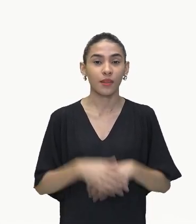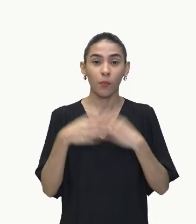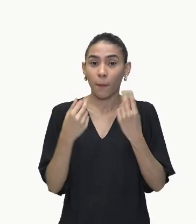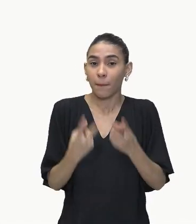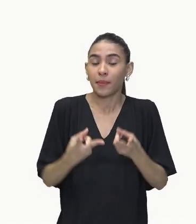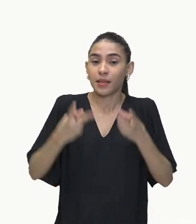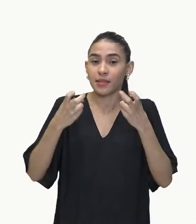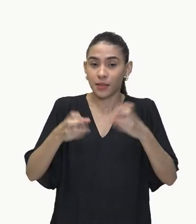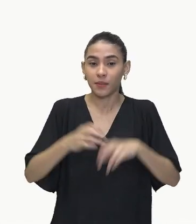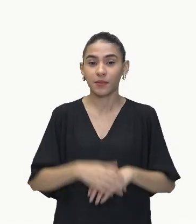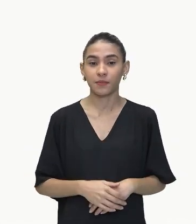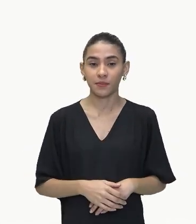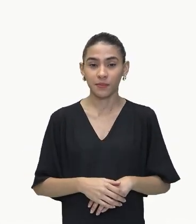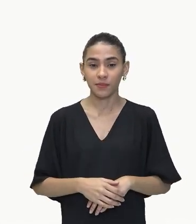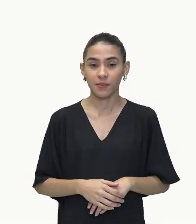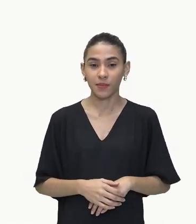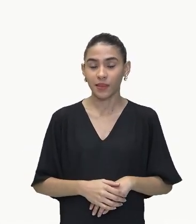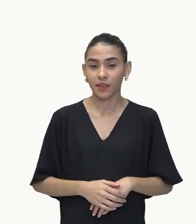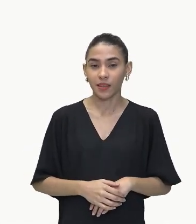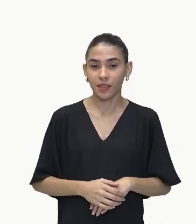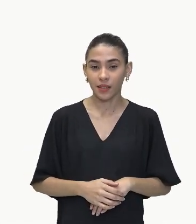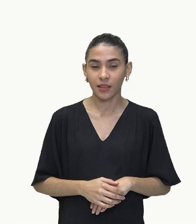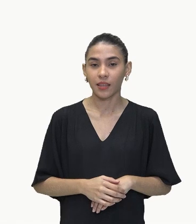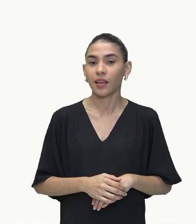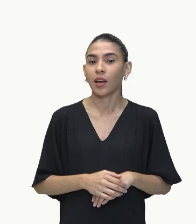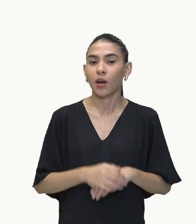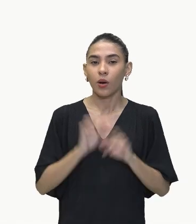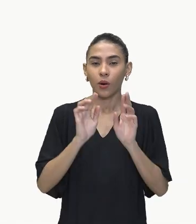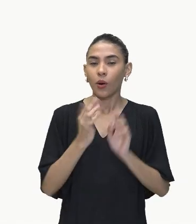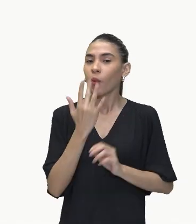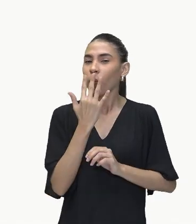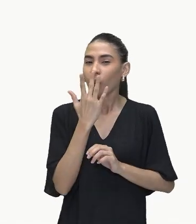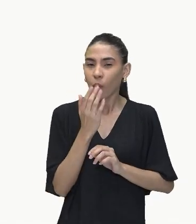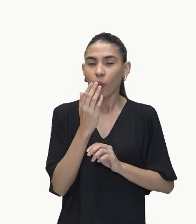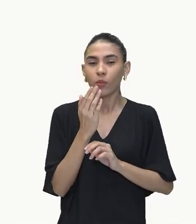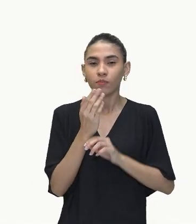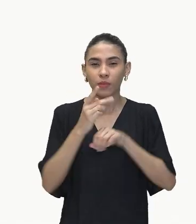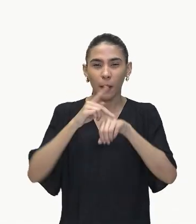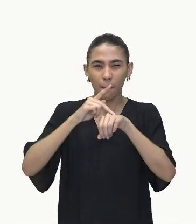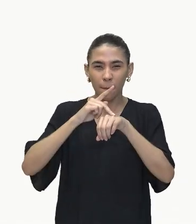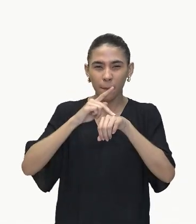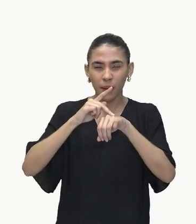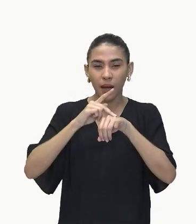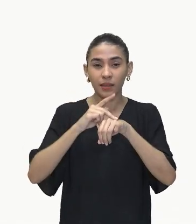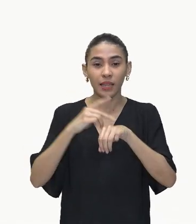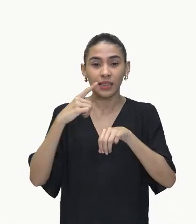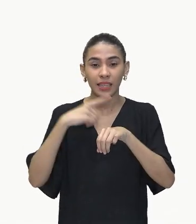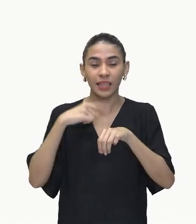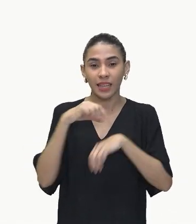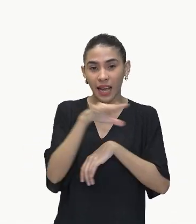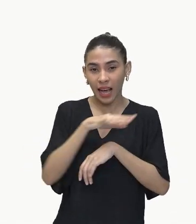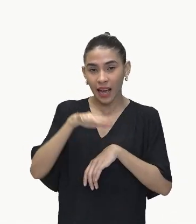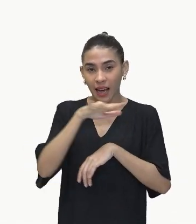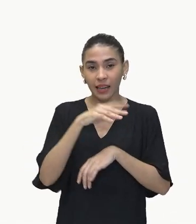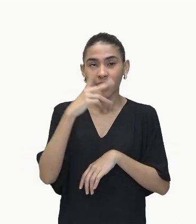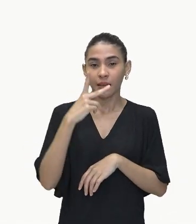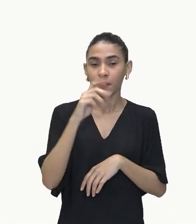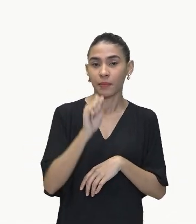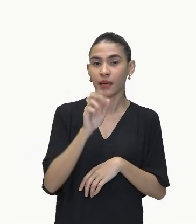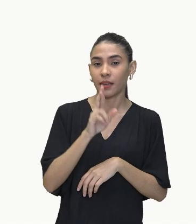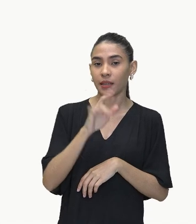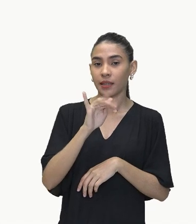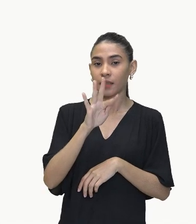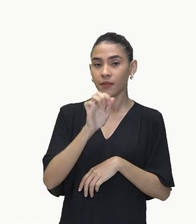em que essa cor vai ficando mais fraca, nós temos então as áreas periféricas desses centros